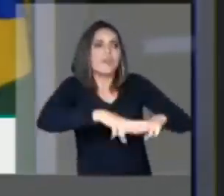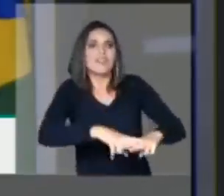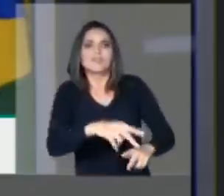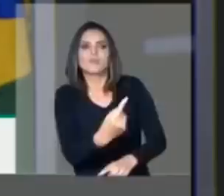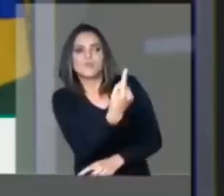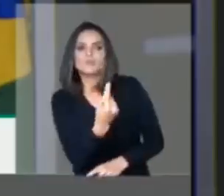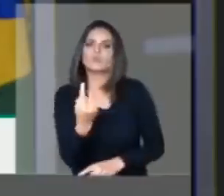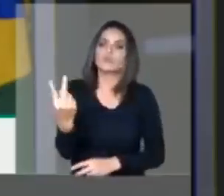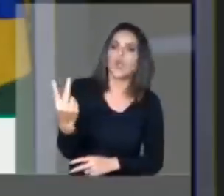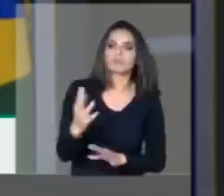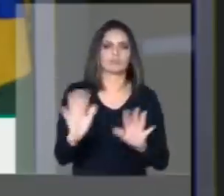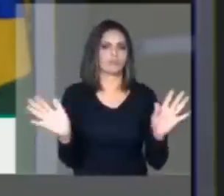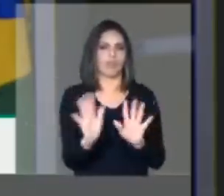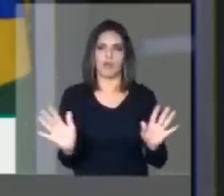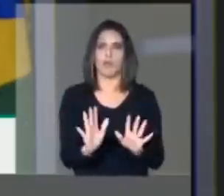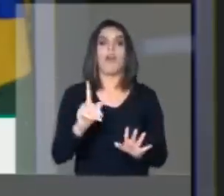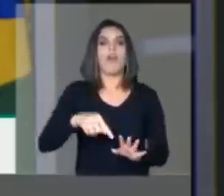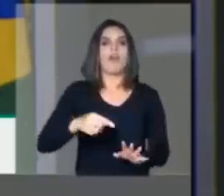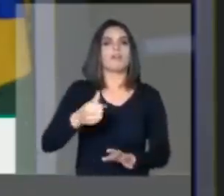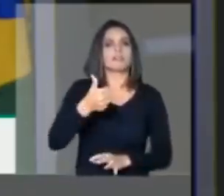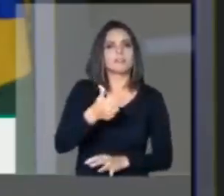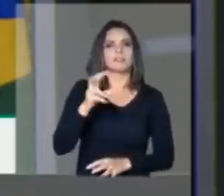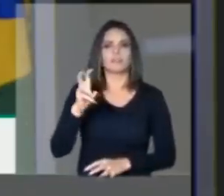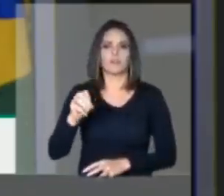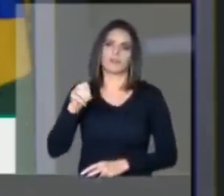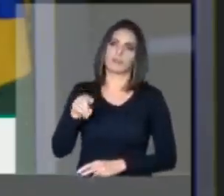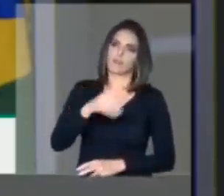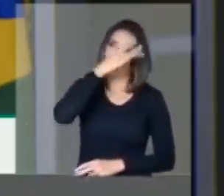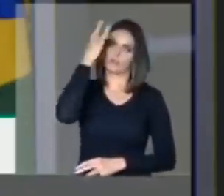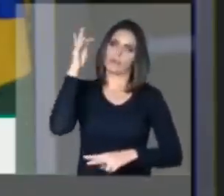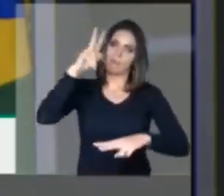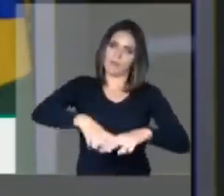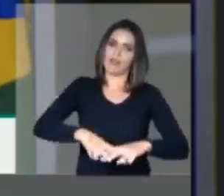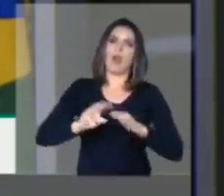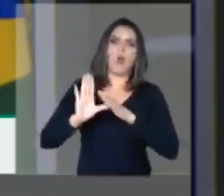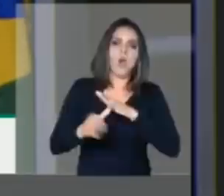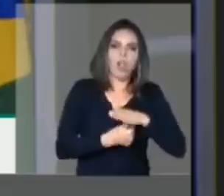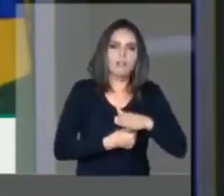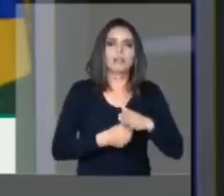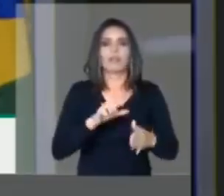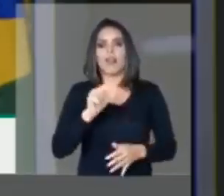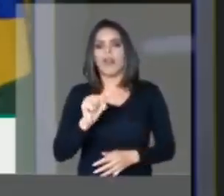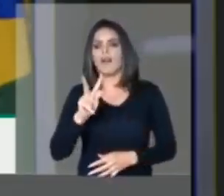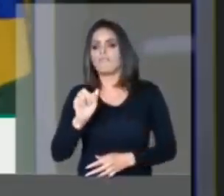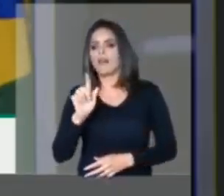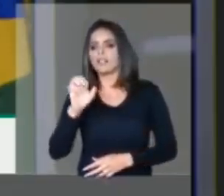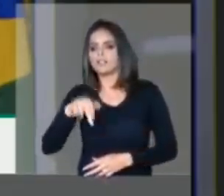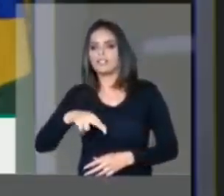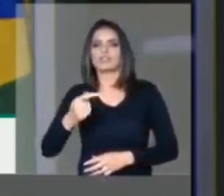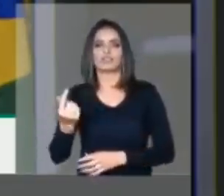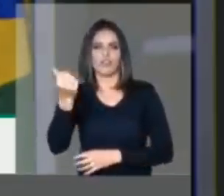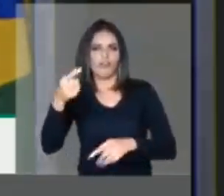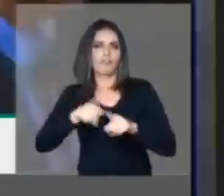vezes a gente centraliza o debate, mas mais de 150 mil presos por corrupção, por lavagem de dinheiro, por estupro, por